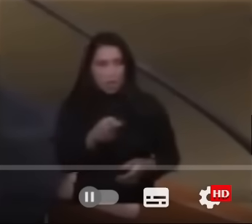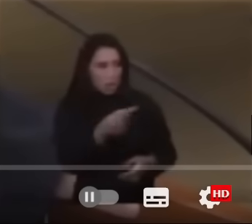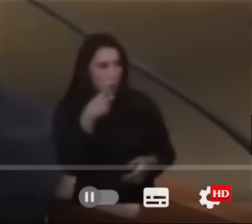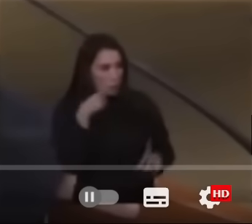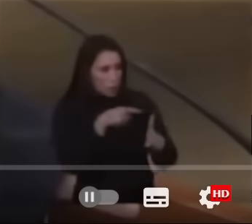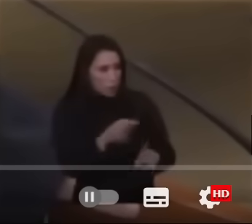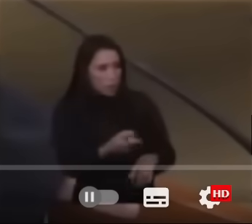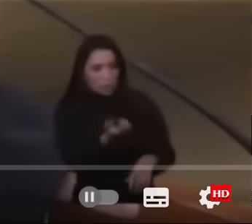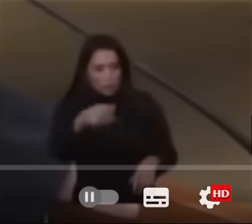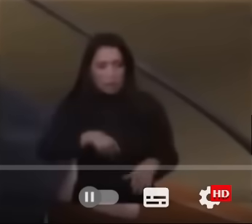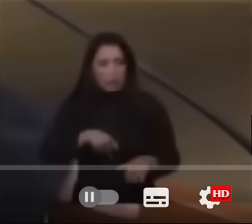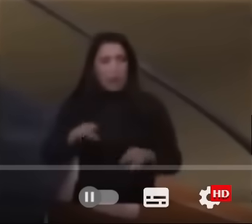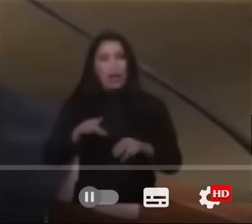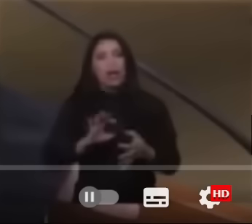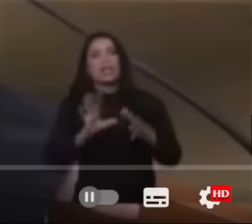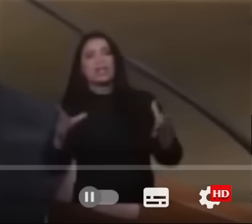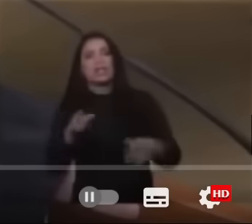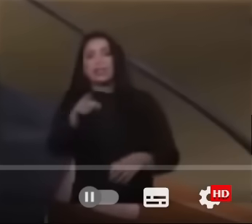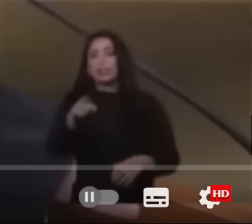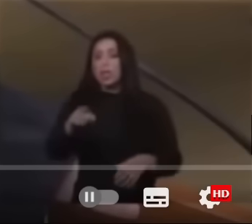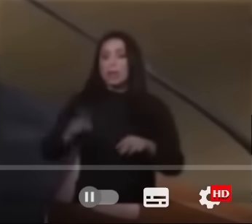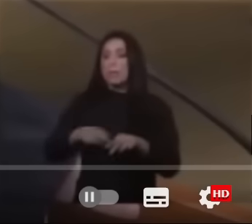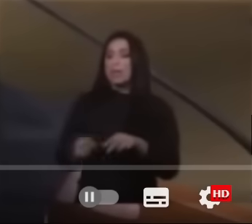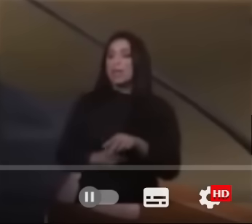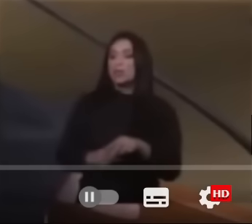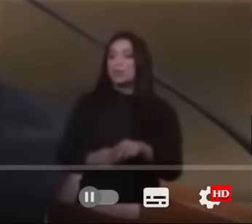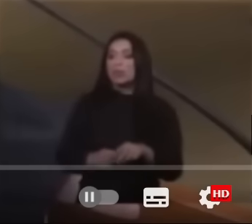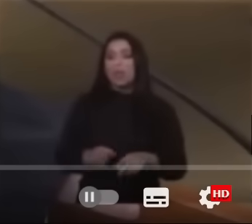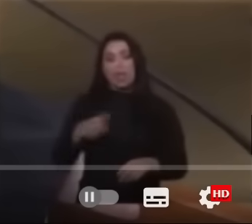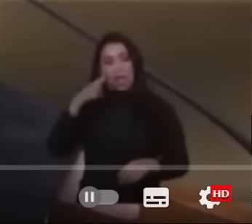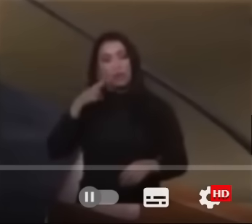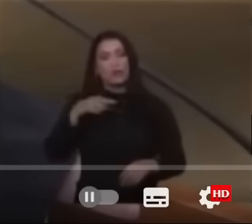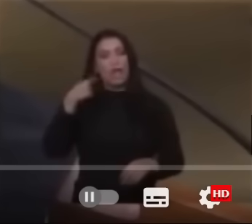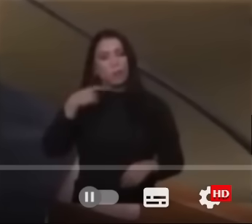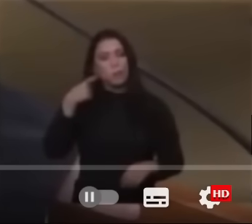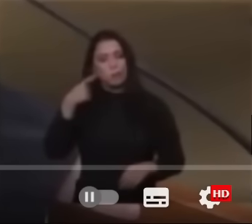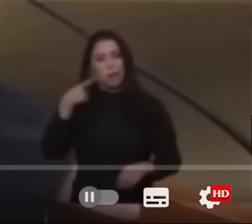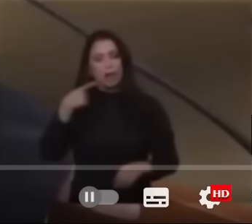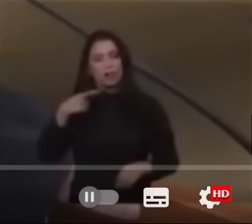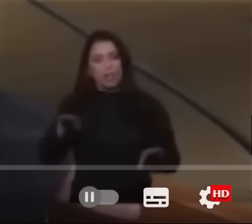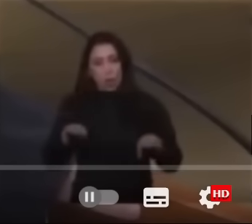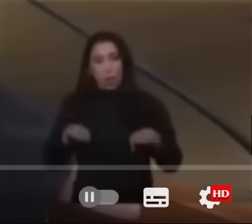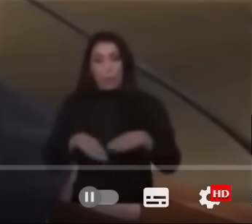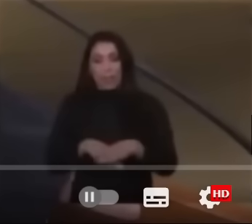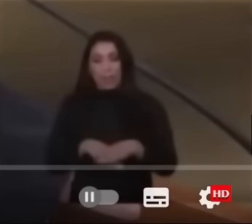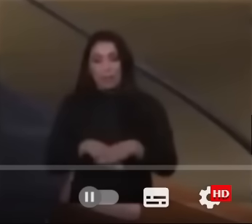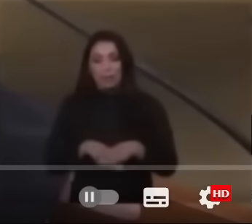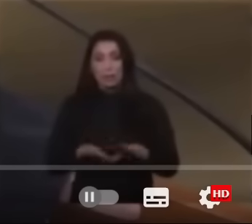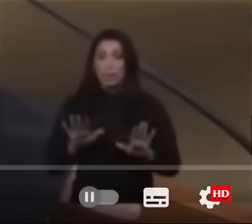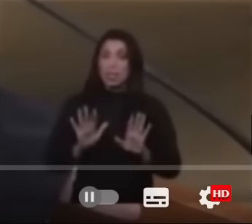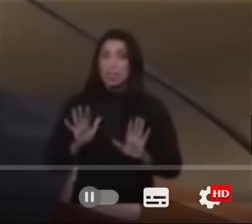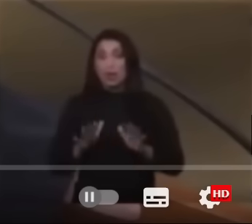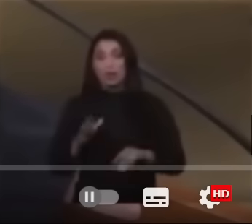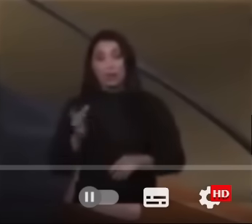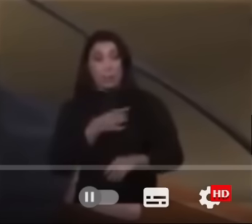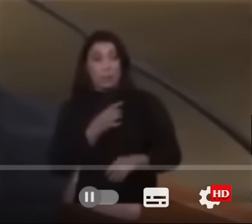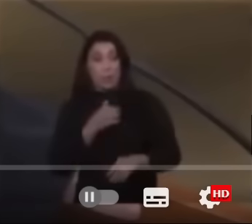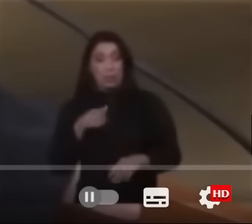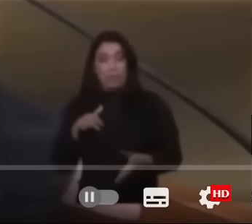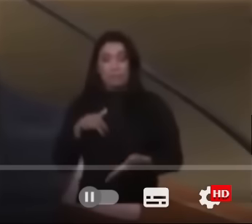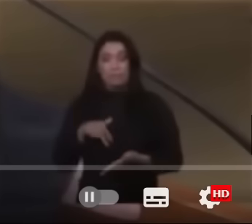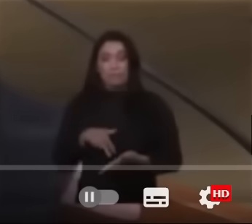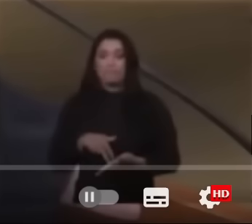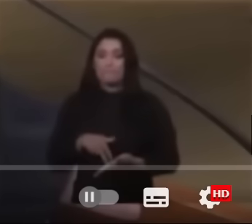fora. Não fui, se você fica preso. Vi advogados serem humilhados. Talvez por isso eu esteja com um pouco de medo aqui nessa